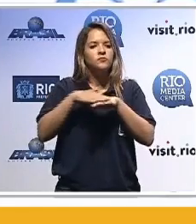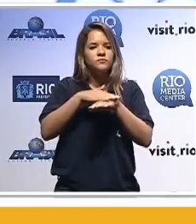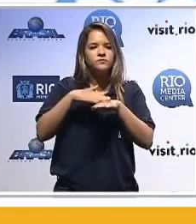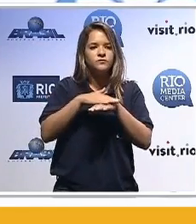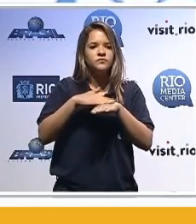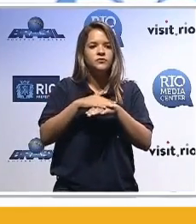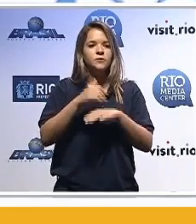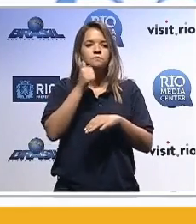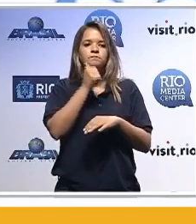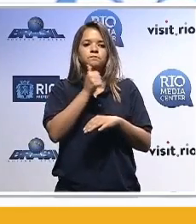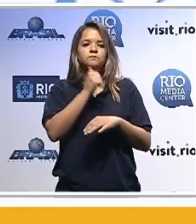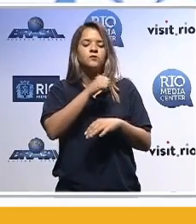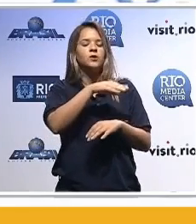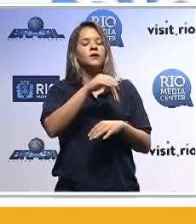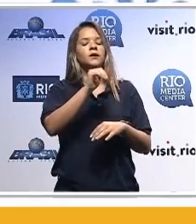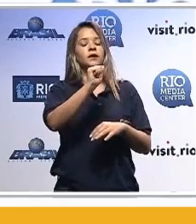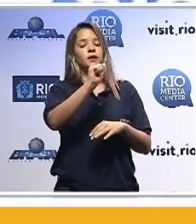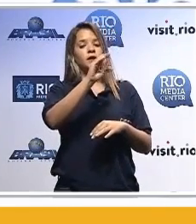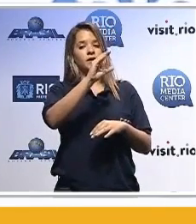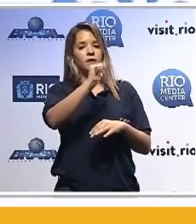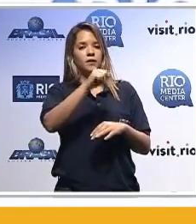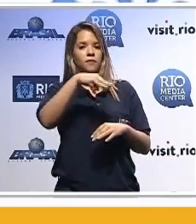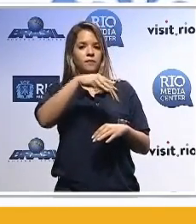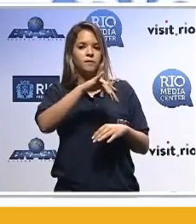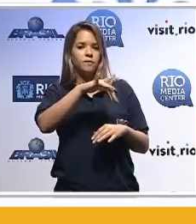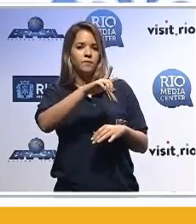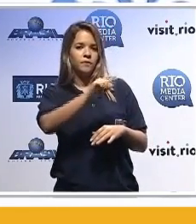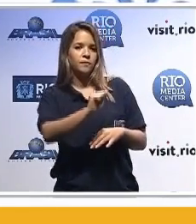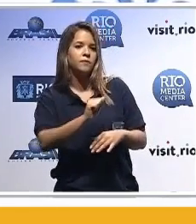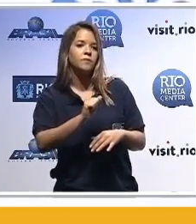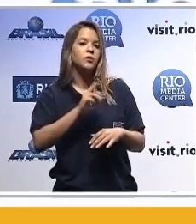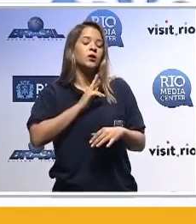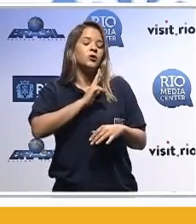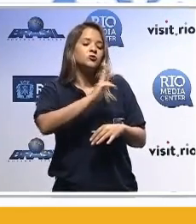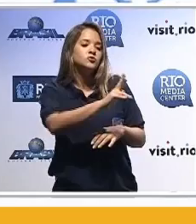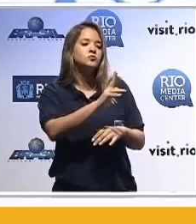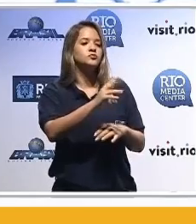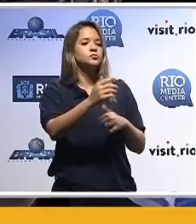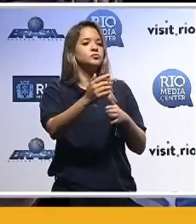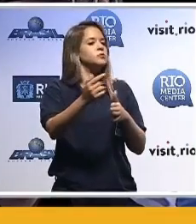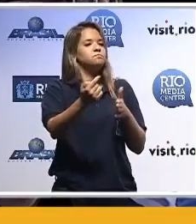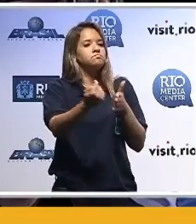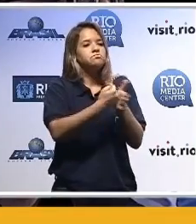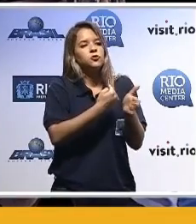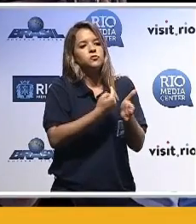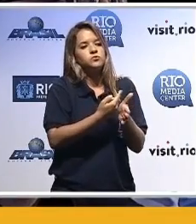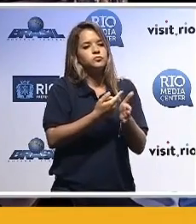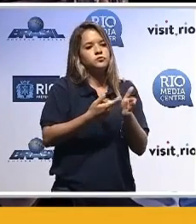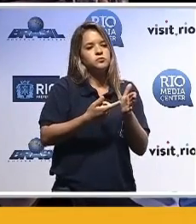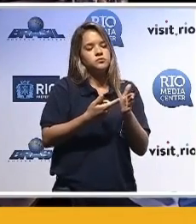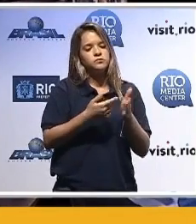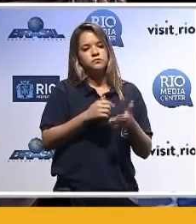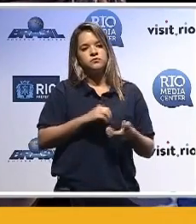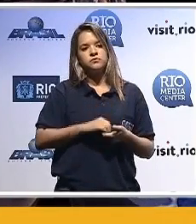aí. Esperamos que... eu possa colocar isso lá, nós respondemos essa pergunta, porque isso é importante, porque